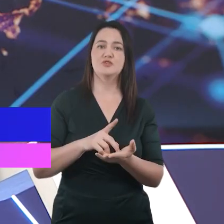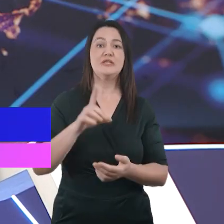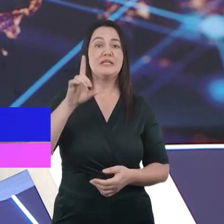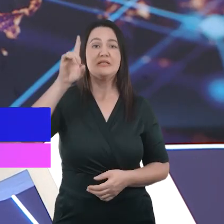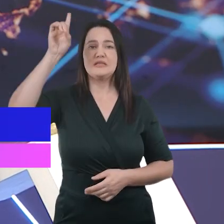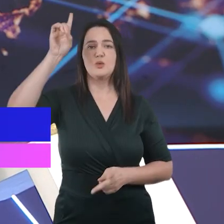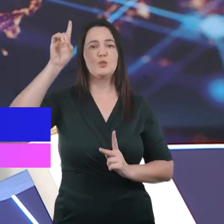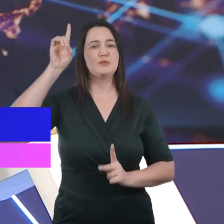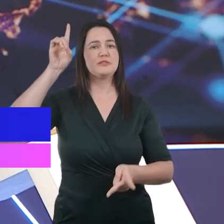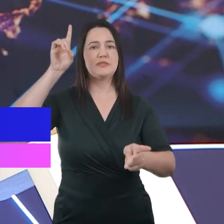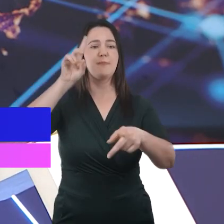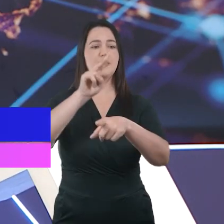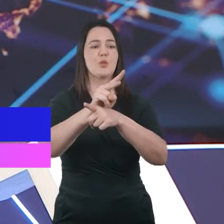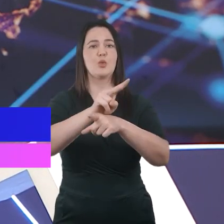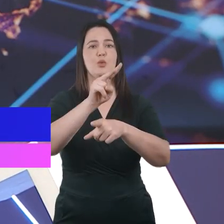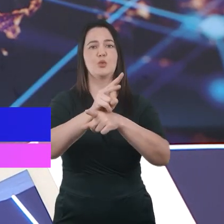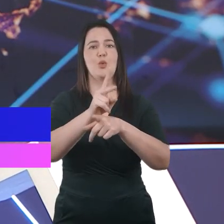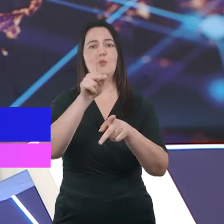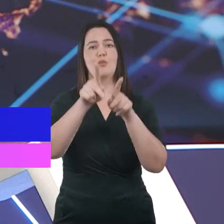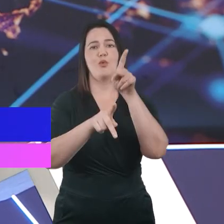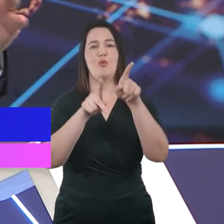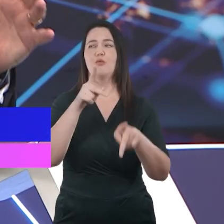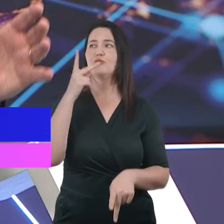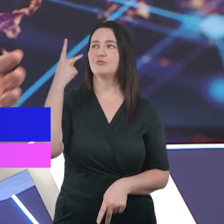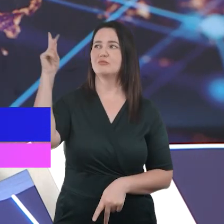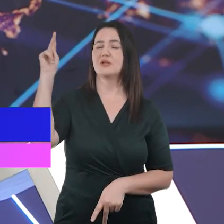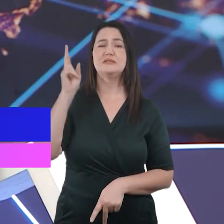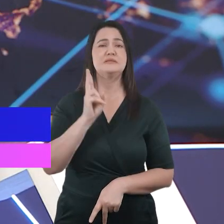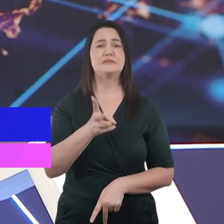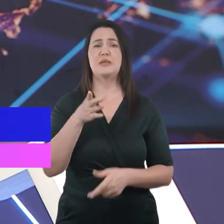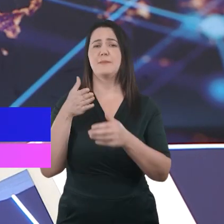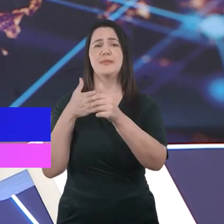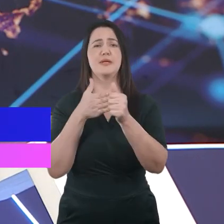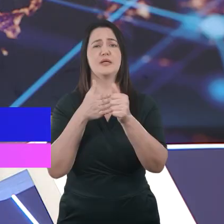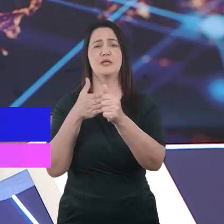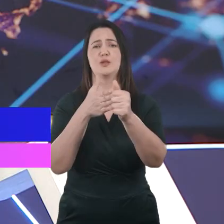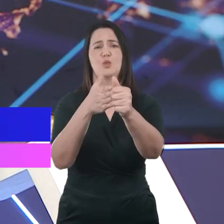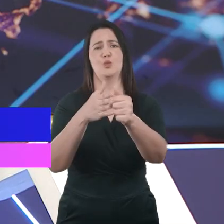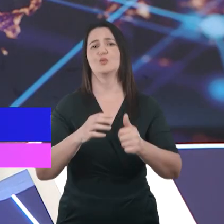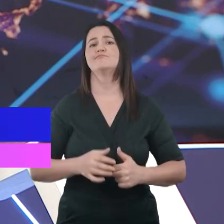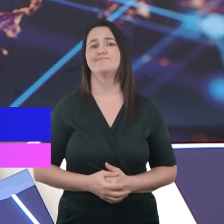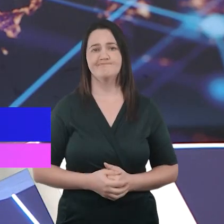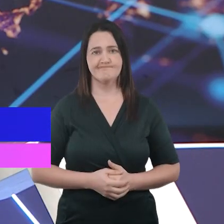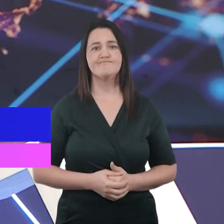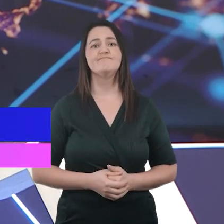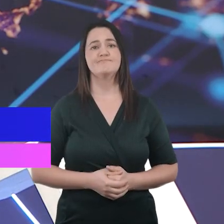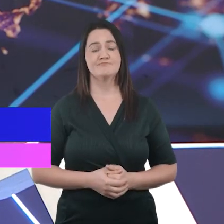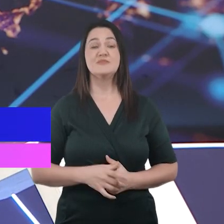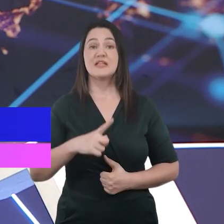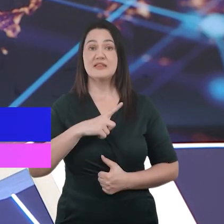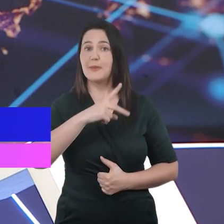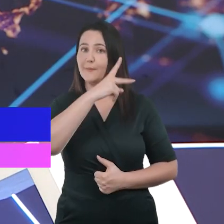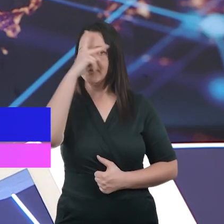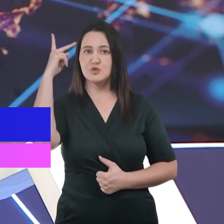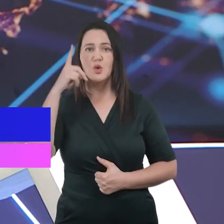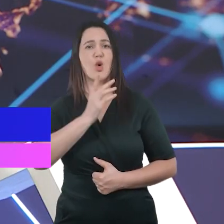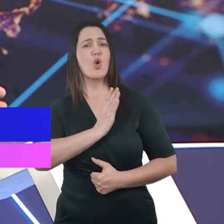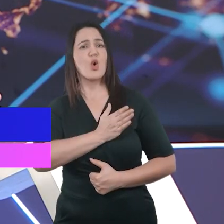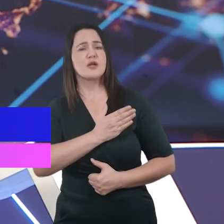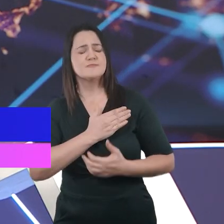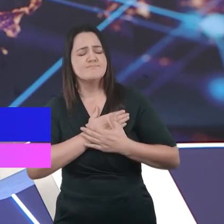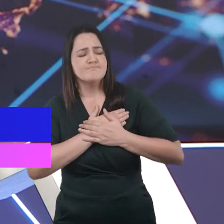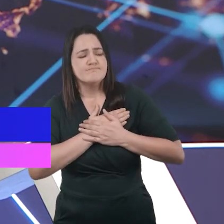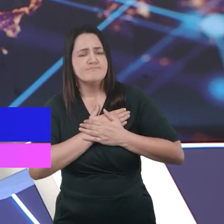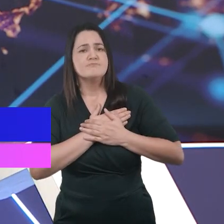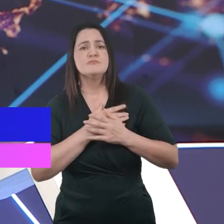Deus sempre manteve o seu povo. Deus sempre guiou as pessoas que, de coração sincero,